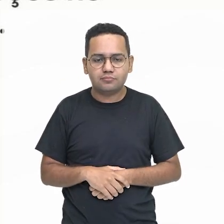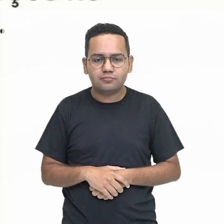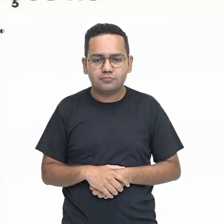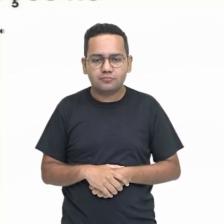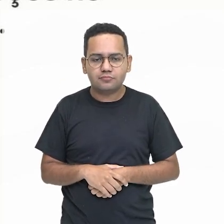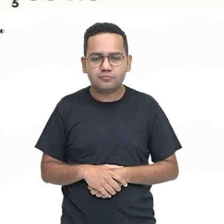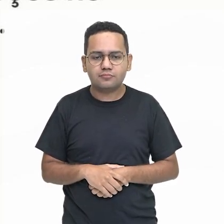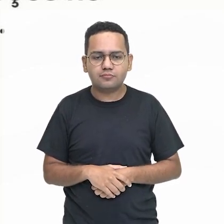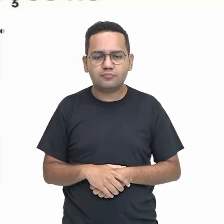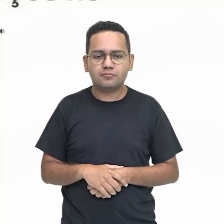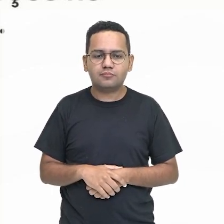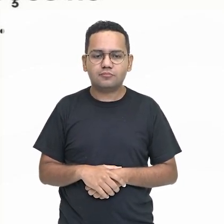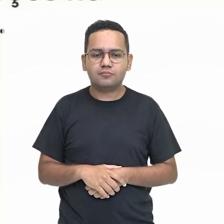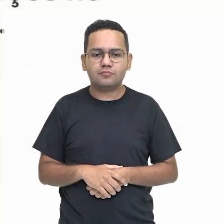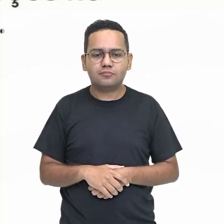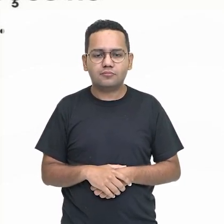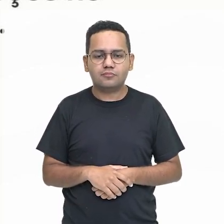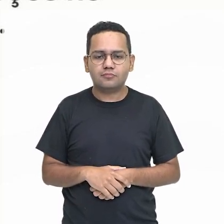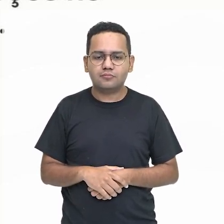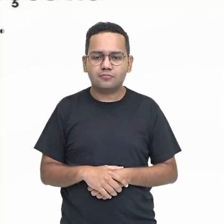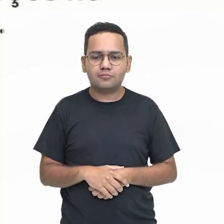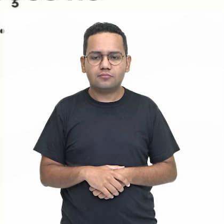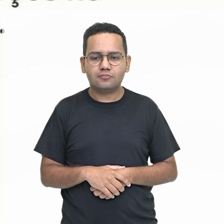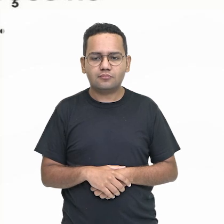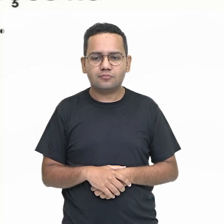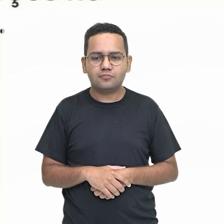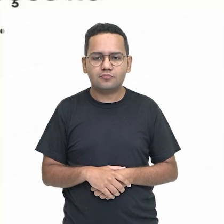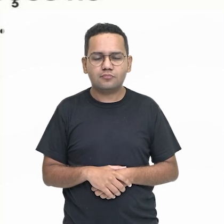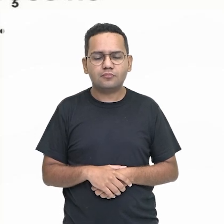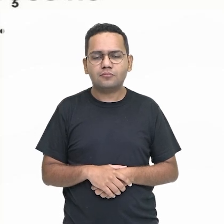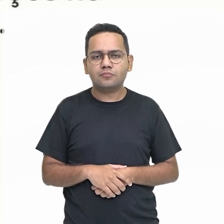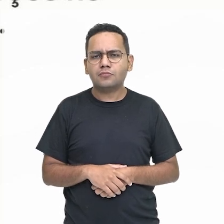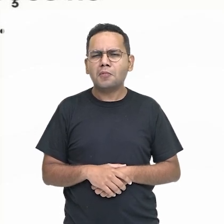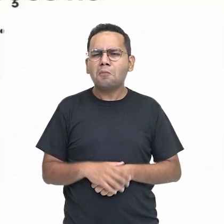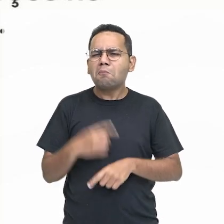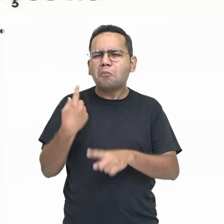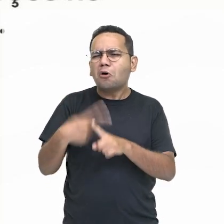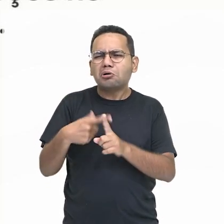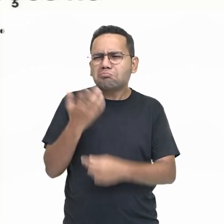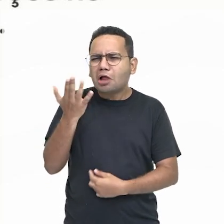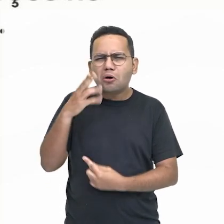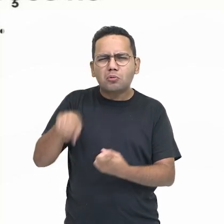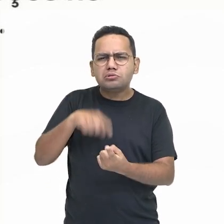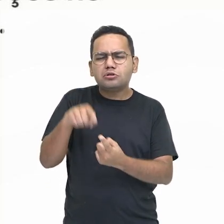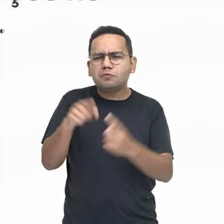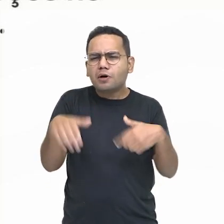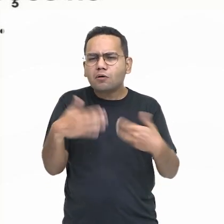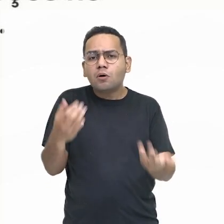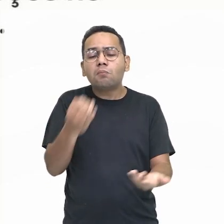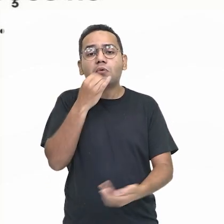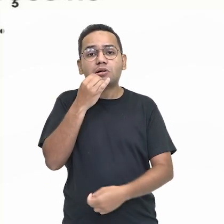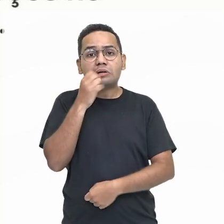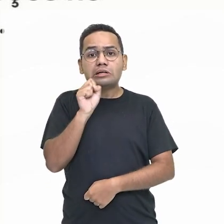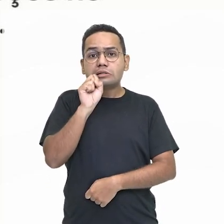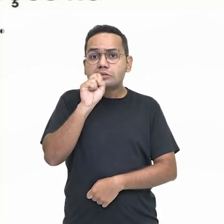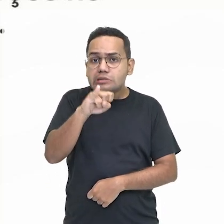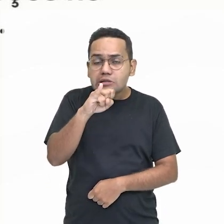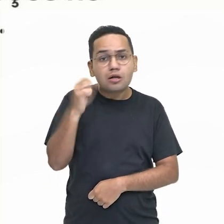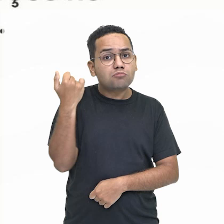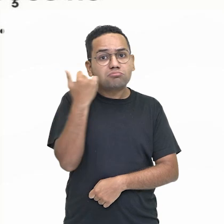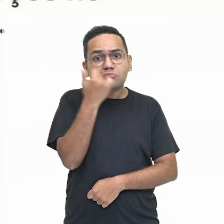uma grande possibilidade que os ocupantes de um veículo fraturem